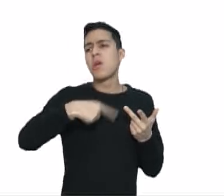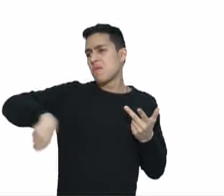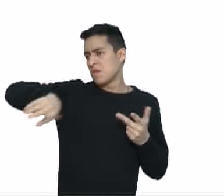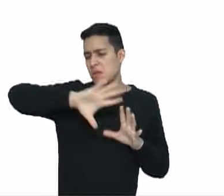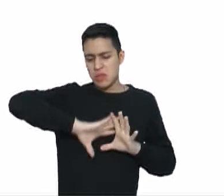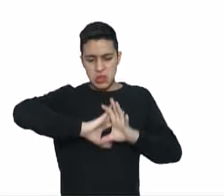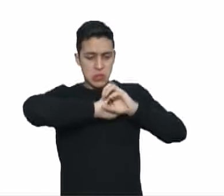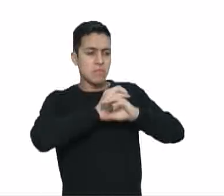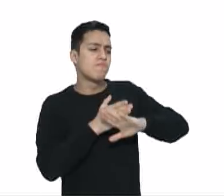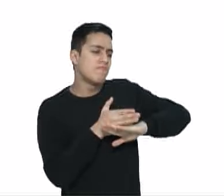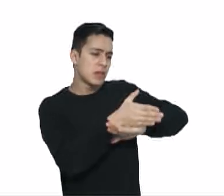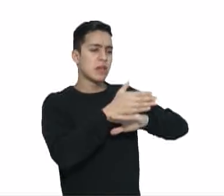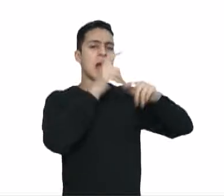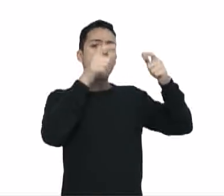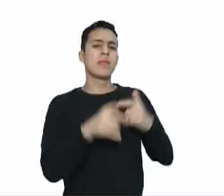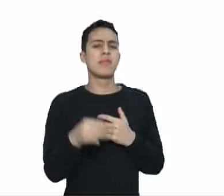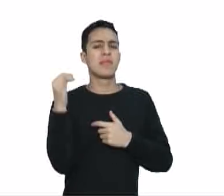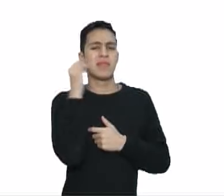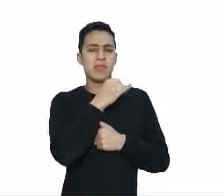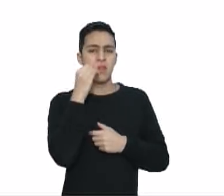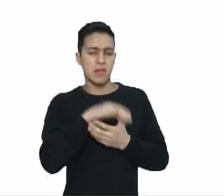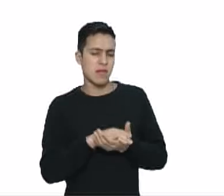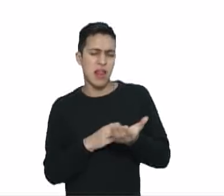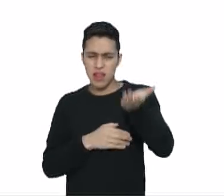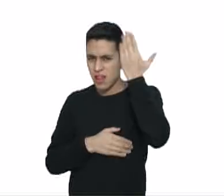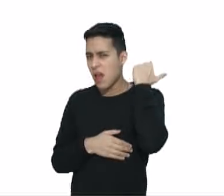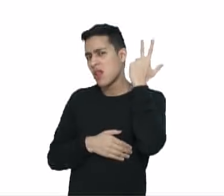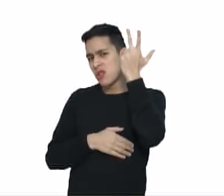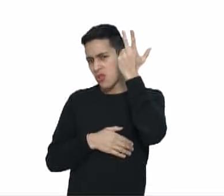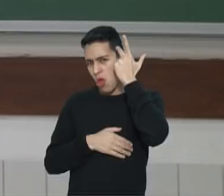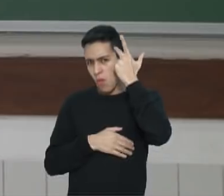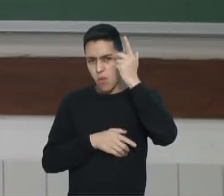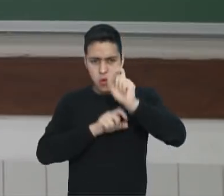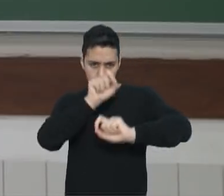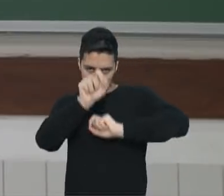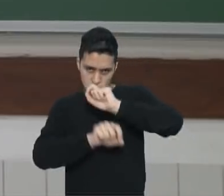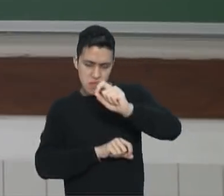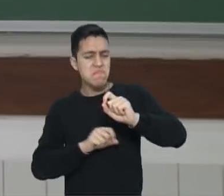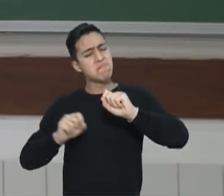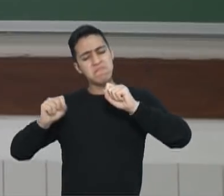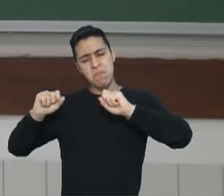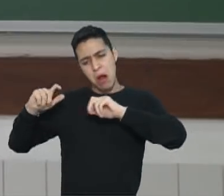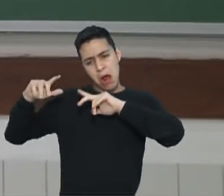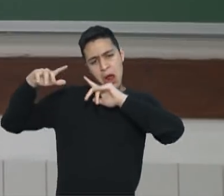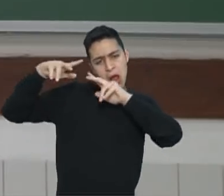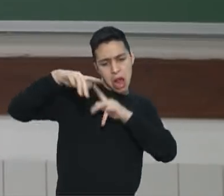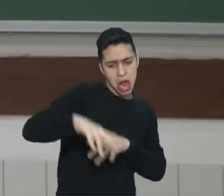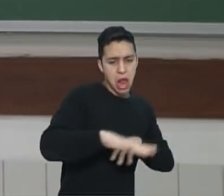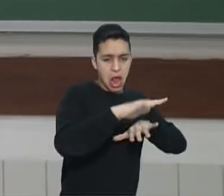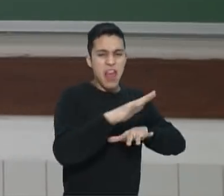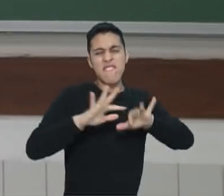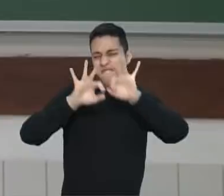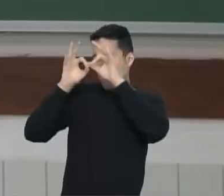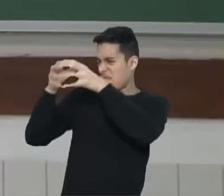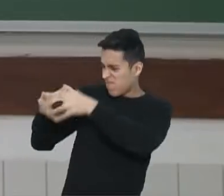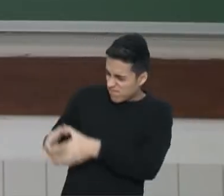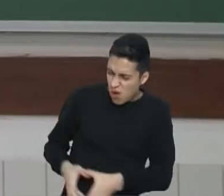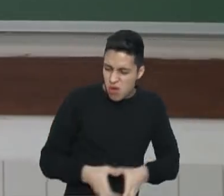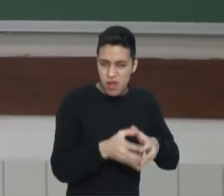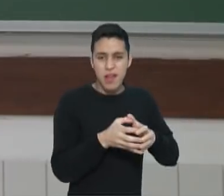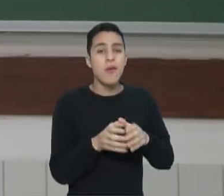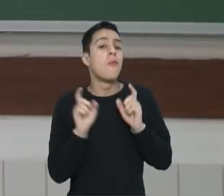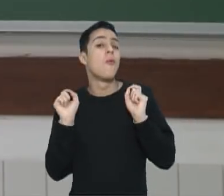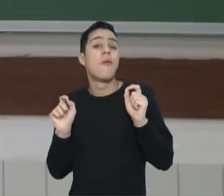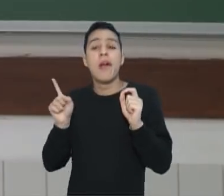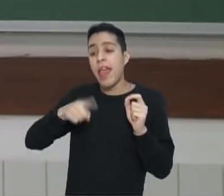ele penetrarem na Itália. Era muito comum nos deslocamentos dos povos bárbaros eles deslocarem com toda a família. Como eu falei para vocês,